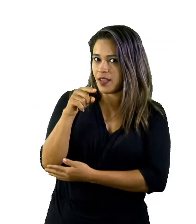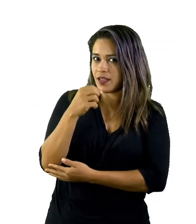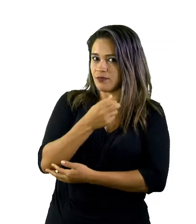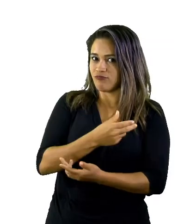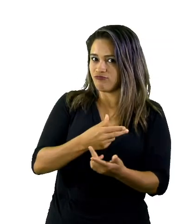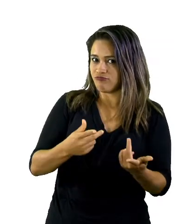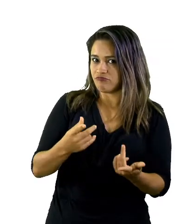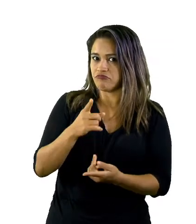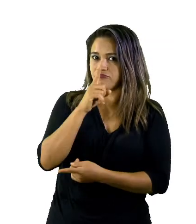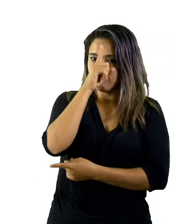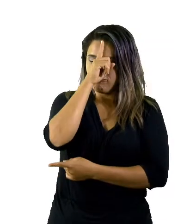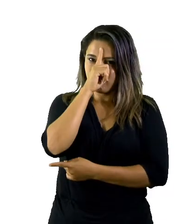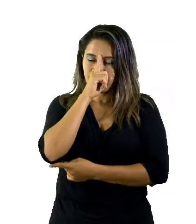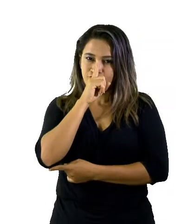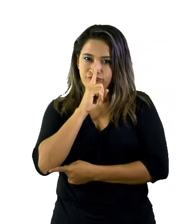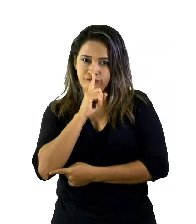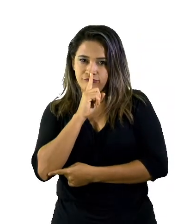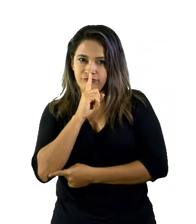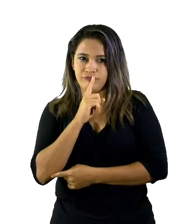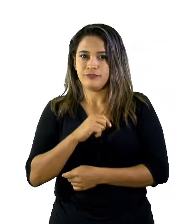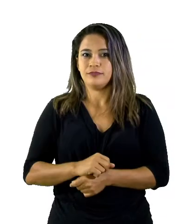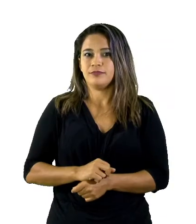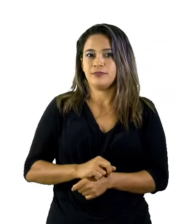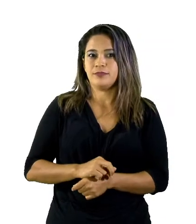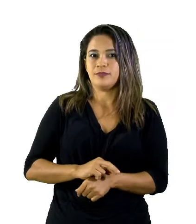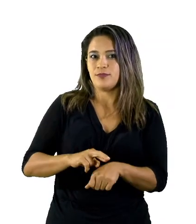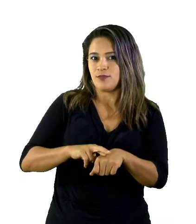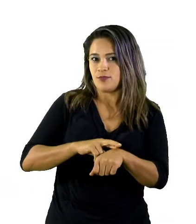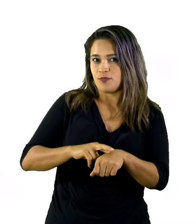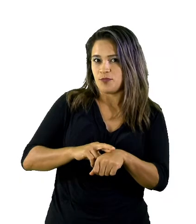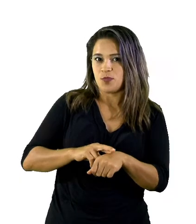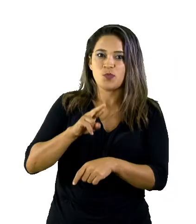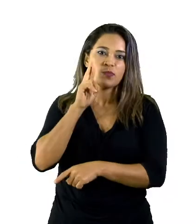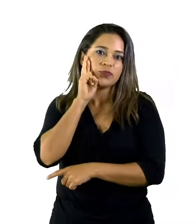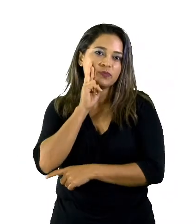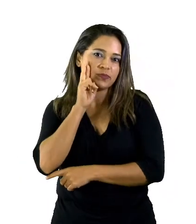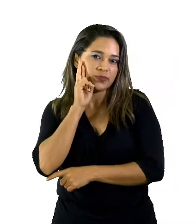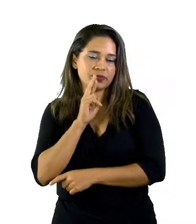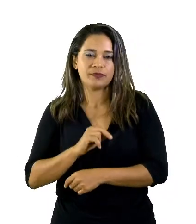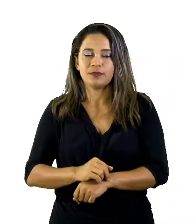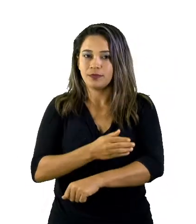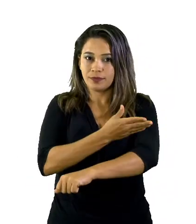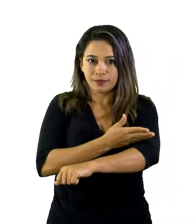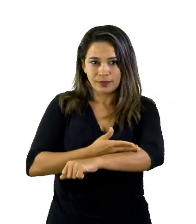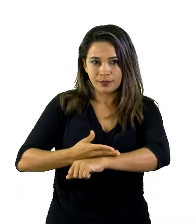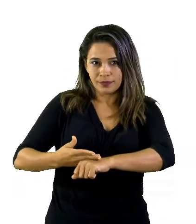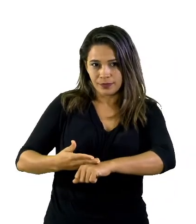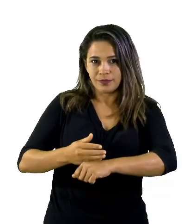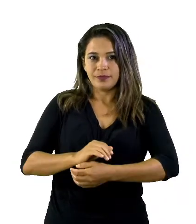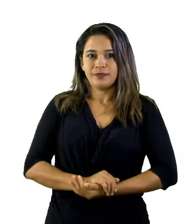o ipê roxo, o ipê rosa, o ipê branco.